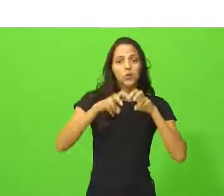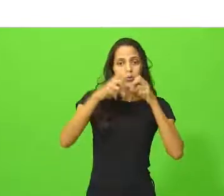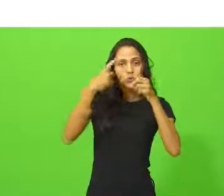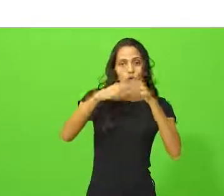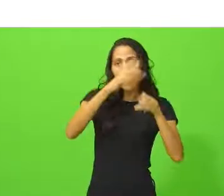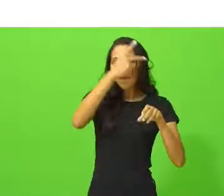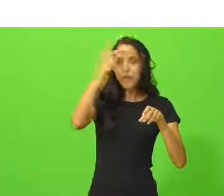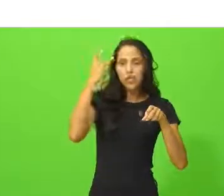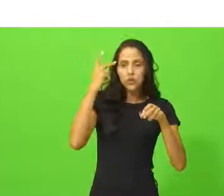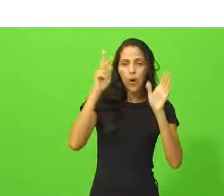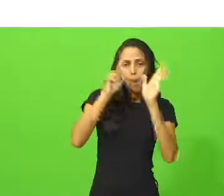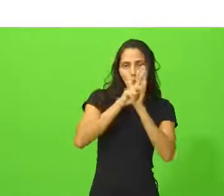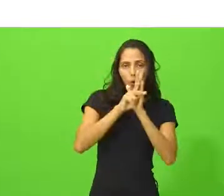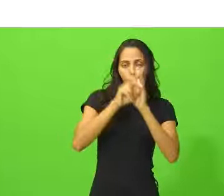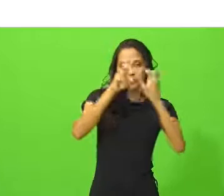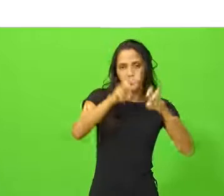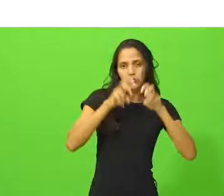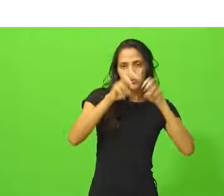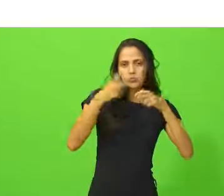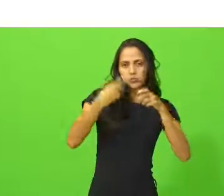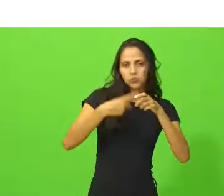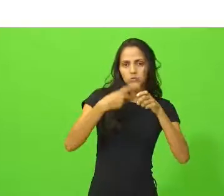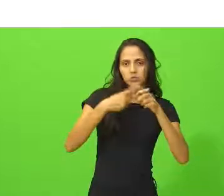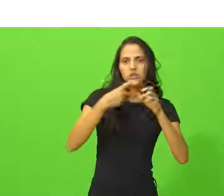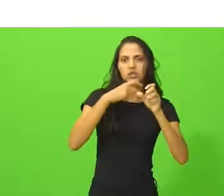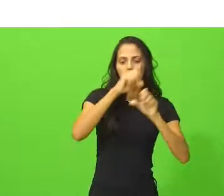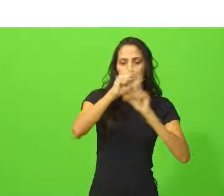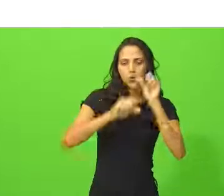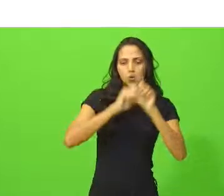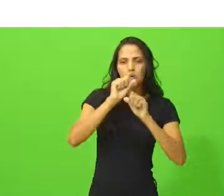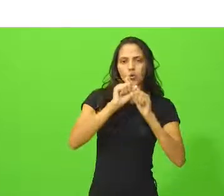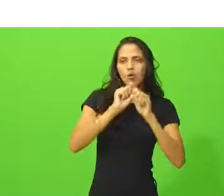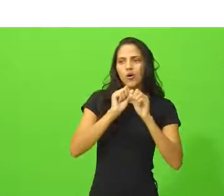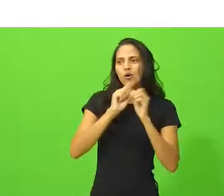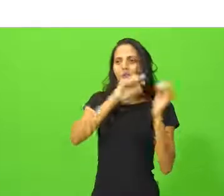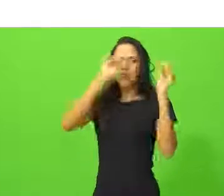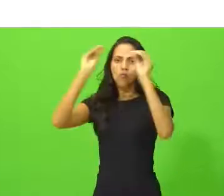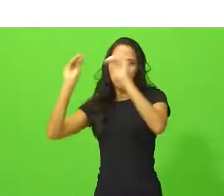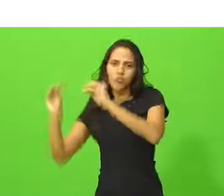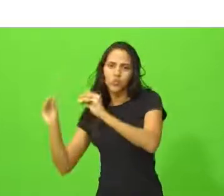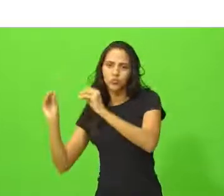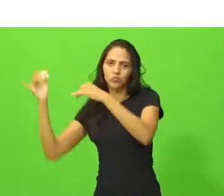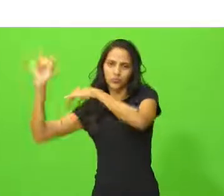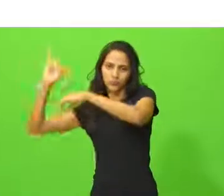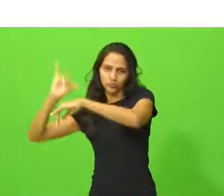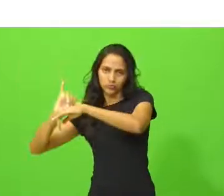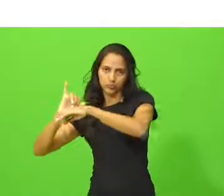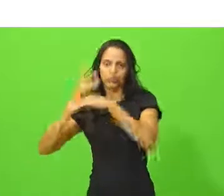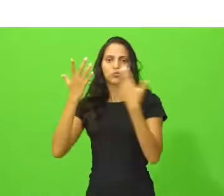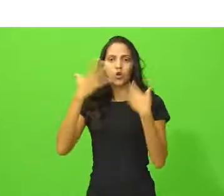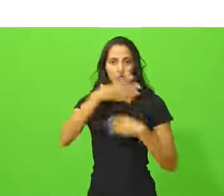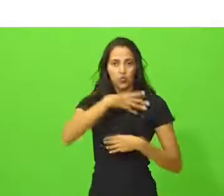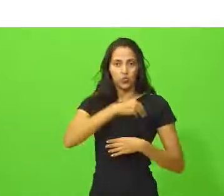do campo e na taxa de fecundidade, número de filhos por mulher, no período